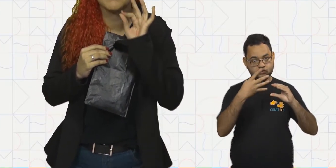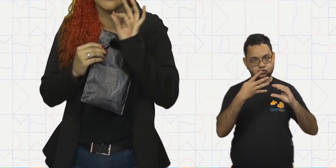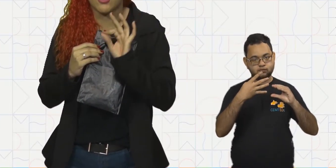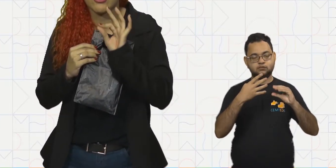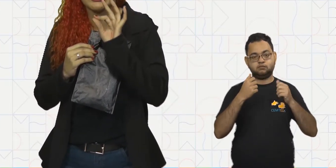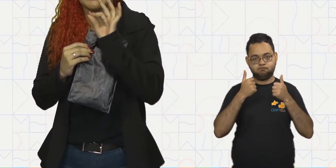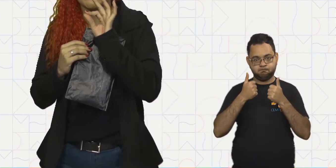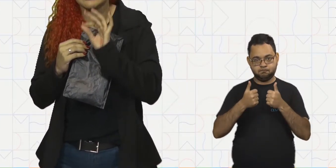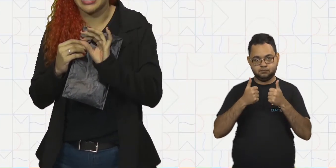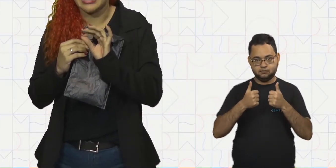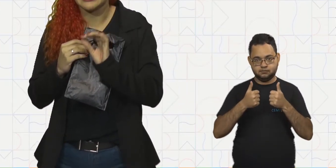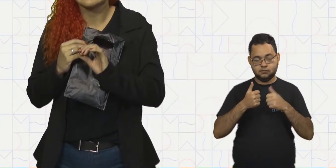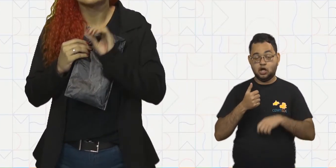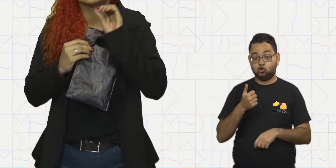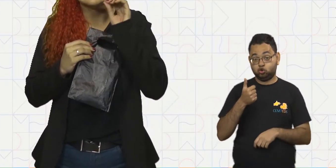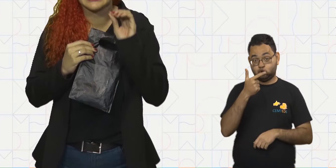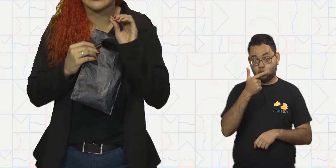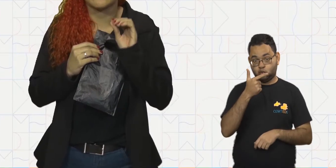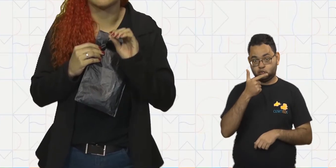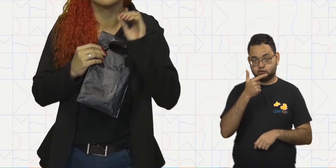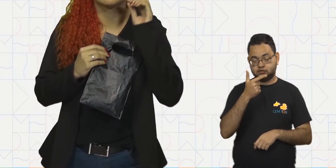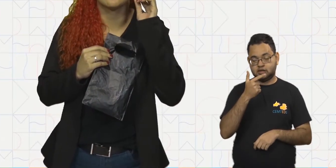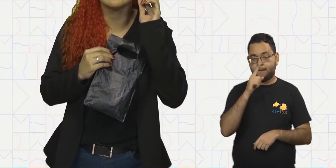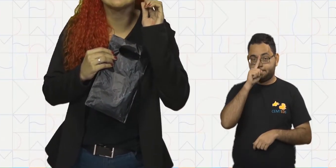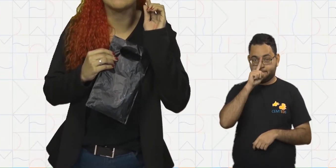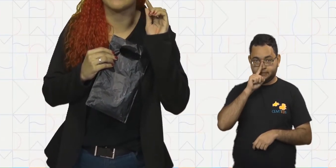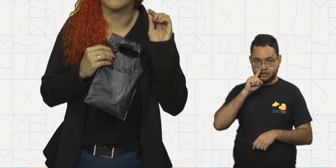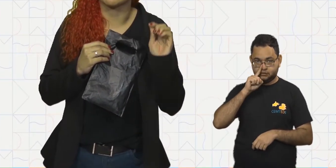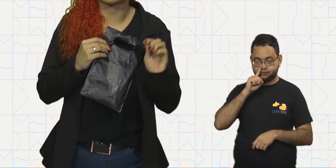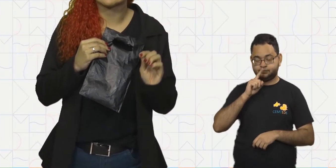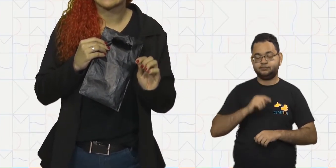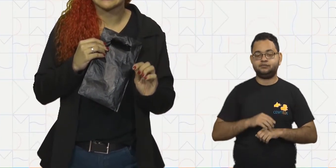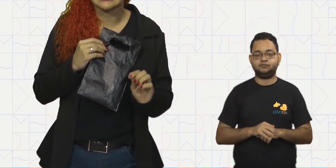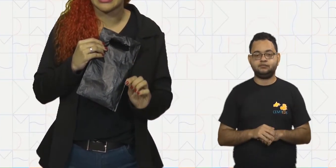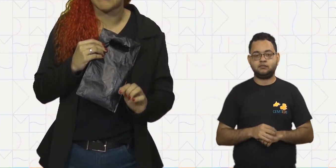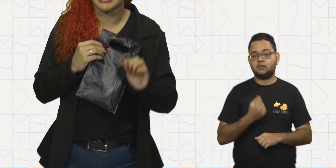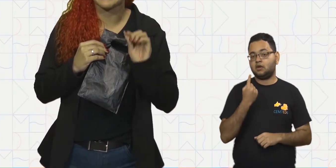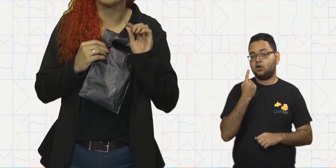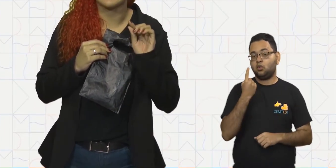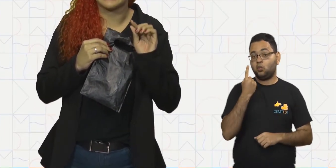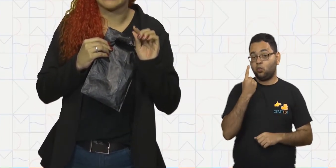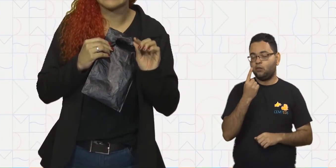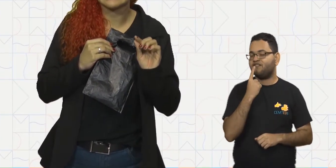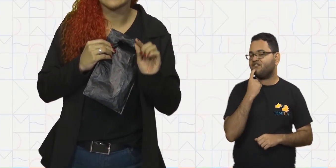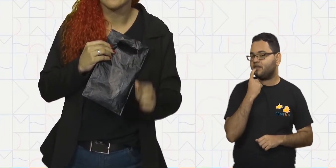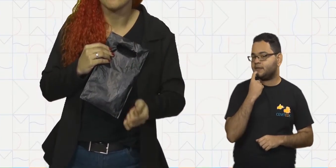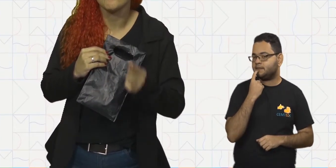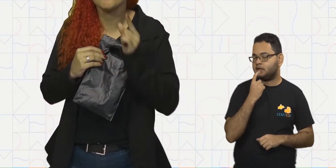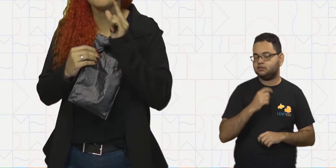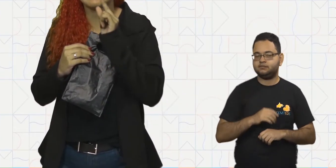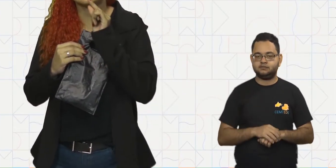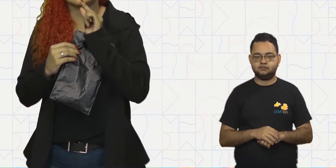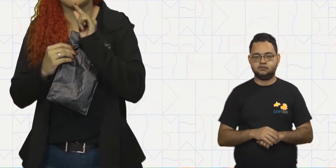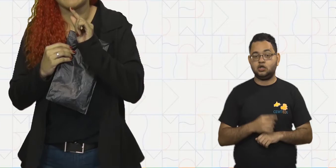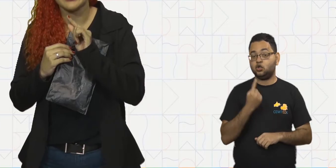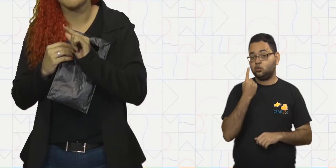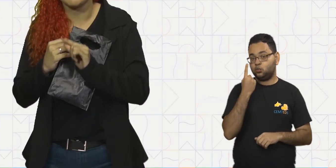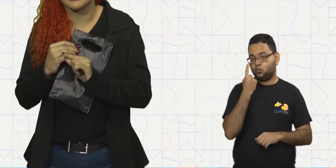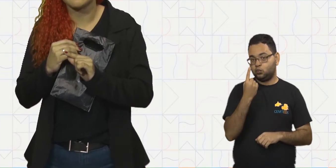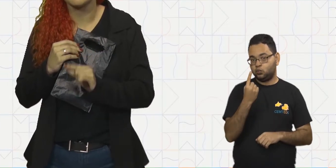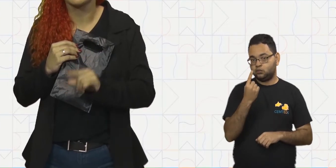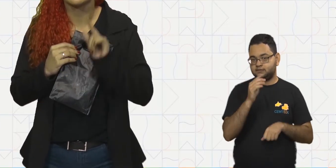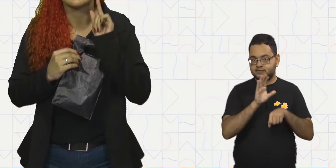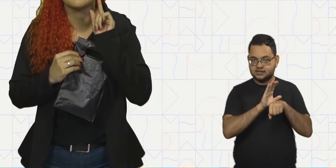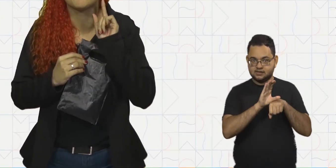14 blocos de montar sendo 12 blocos que são amarelos um vai